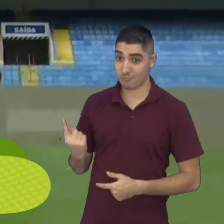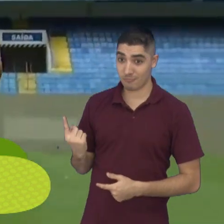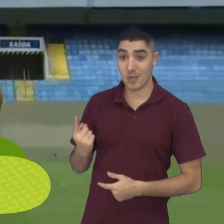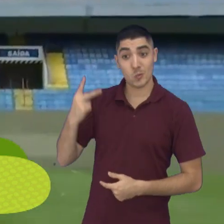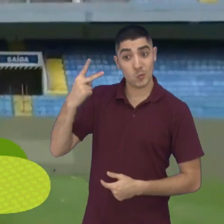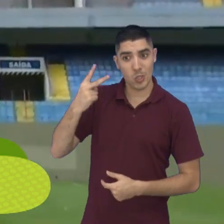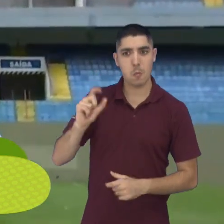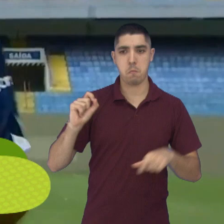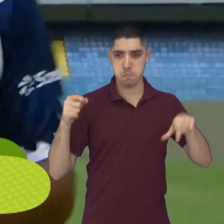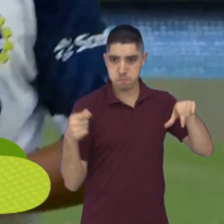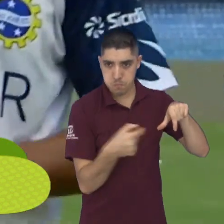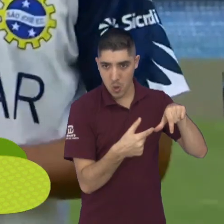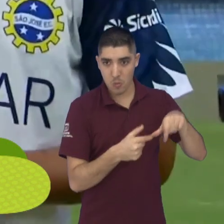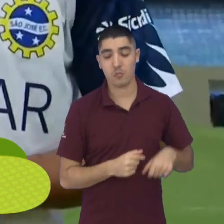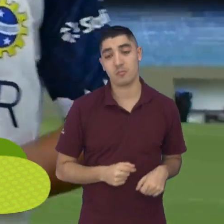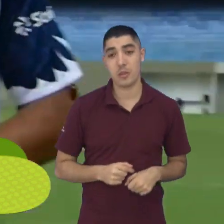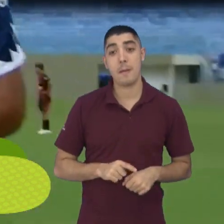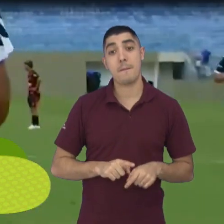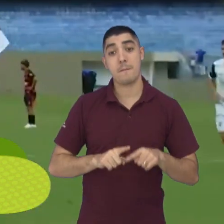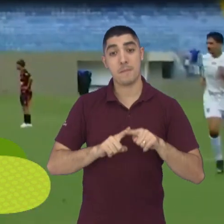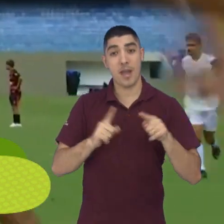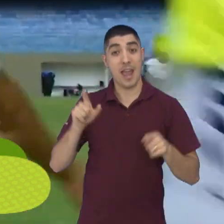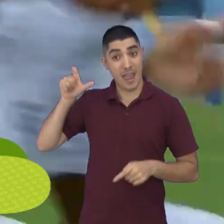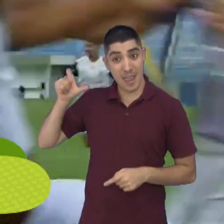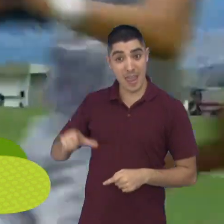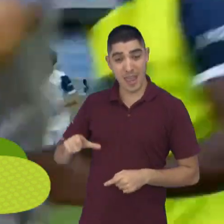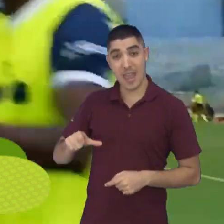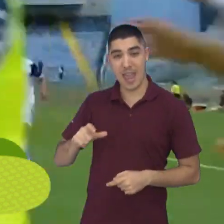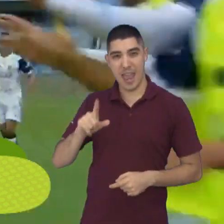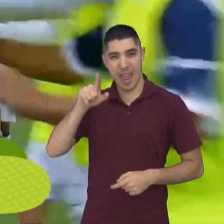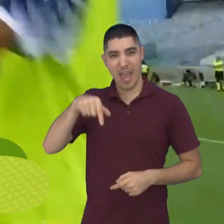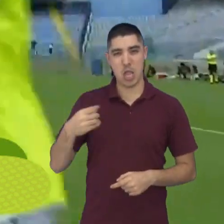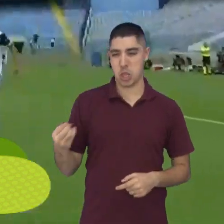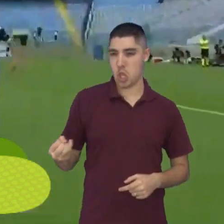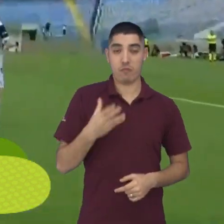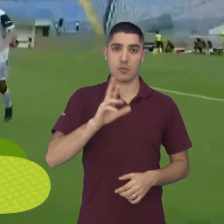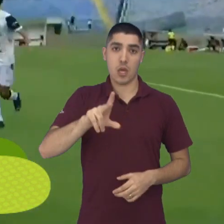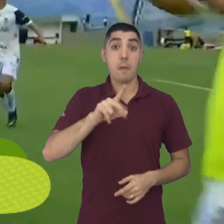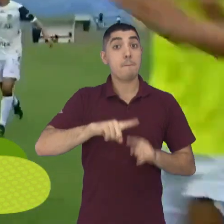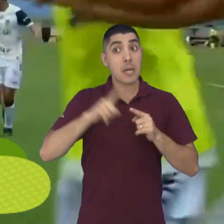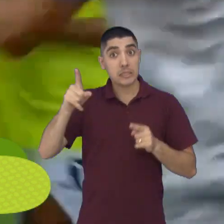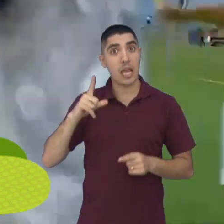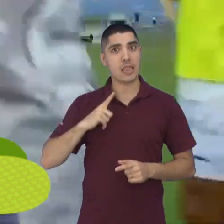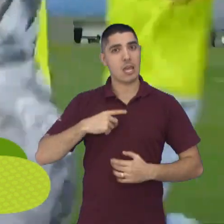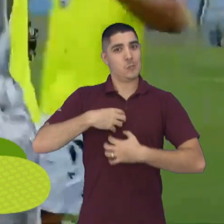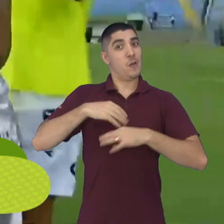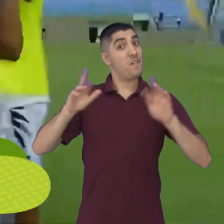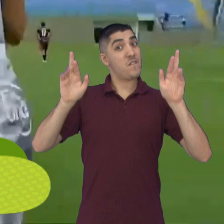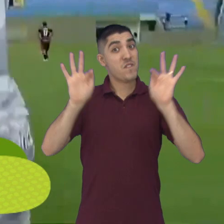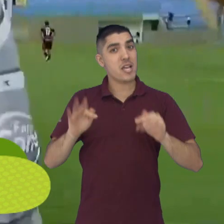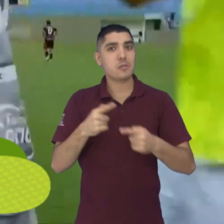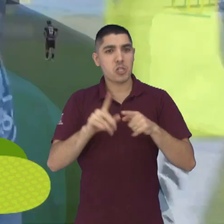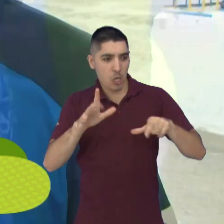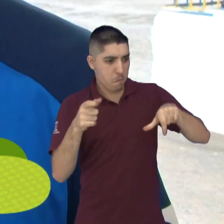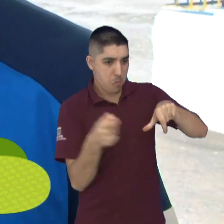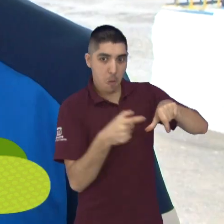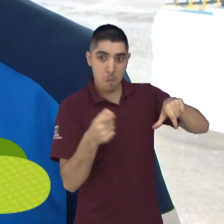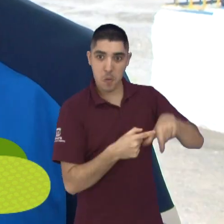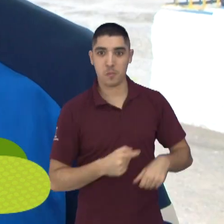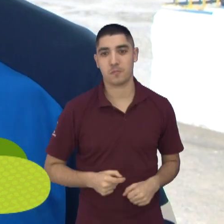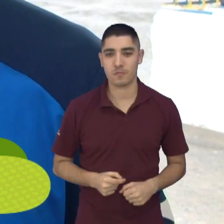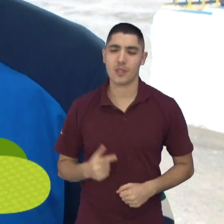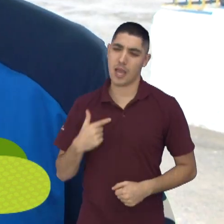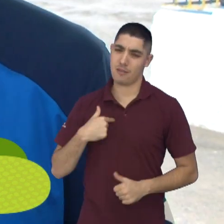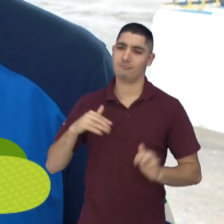jogo. Mesmo não sendo uma cara nova no time, ele comemora a fase artilheira e a sequência de oportunidades. Feliz,